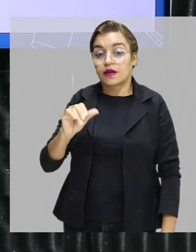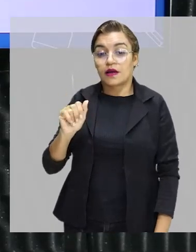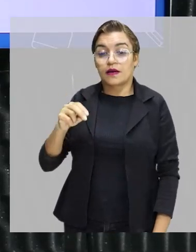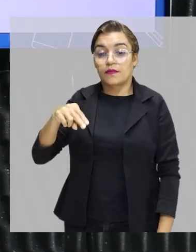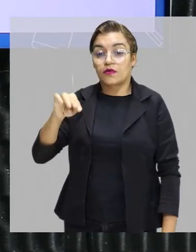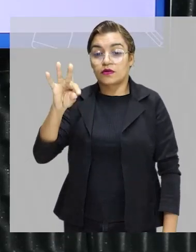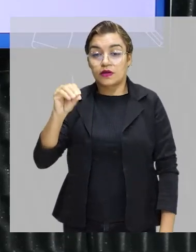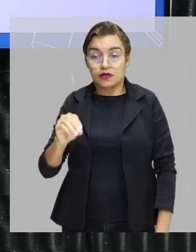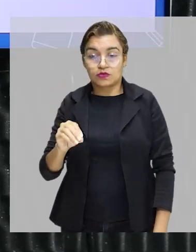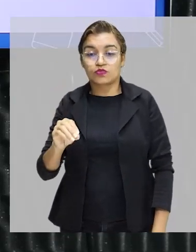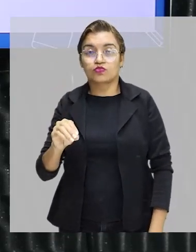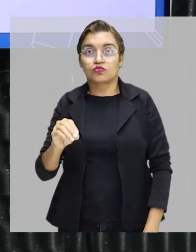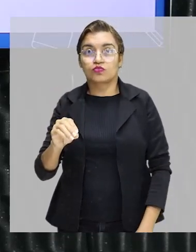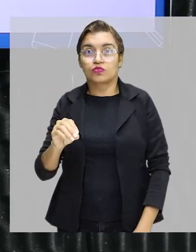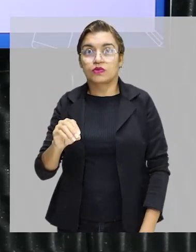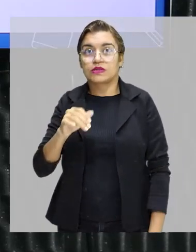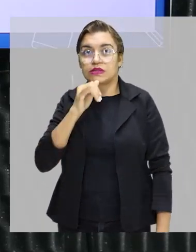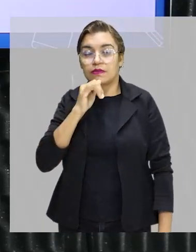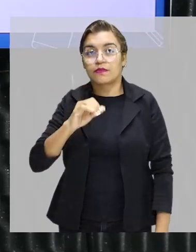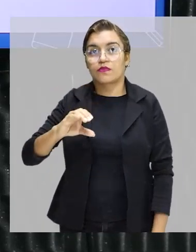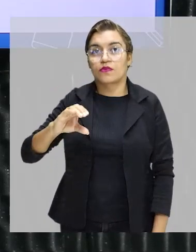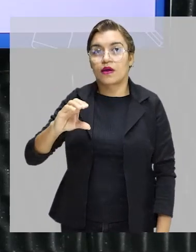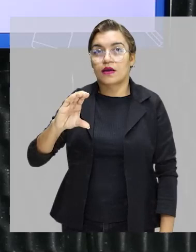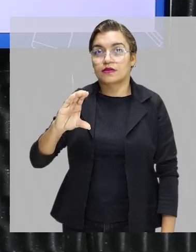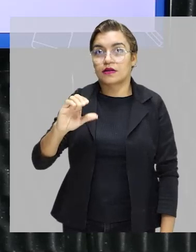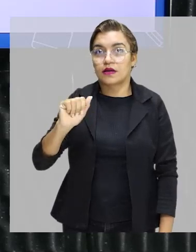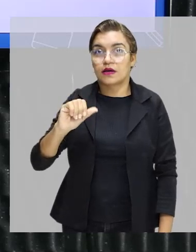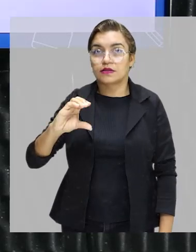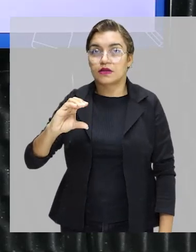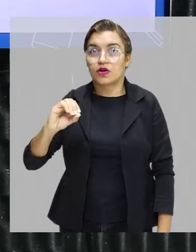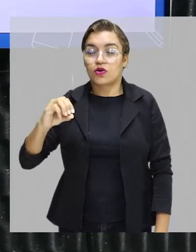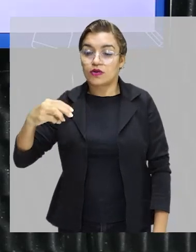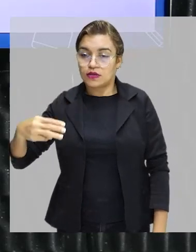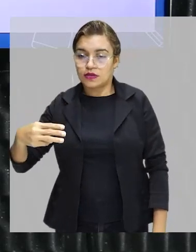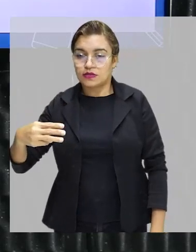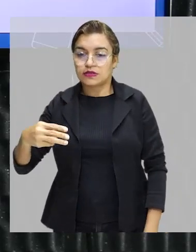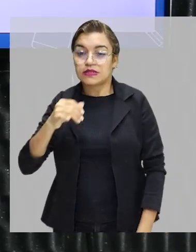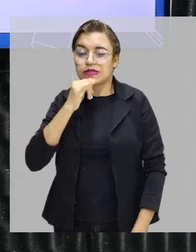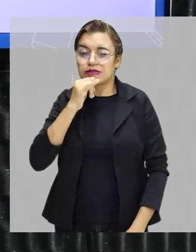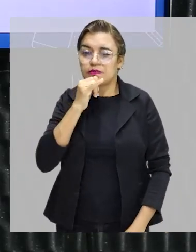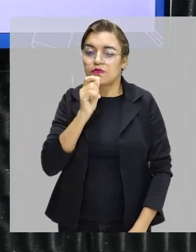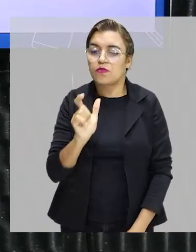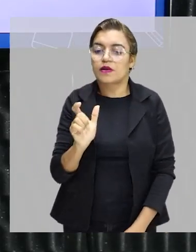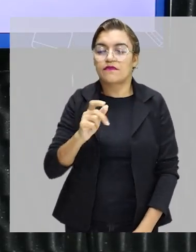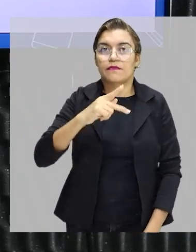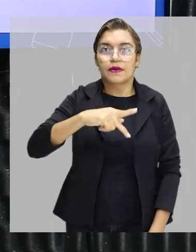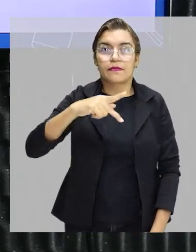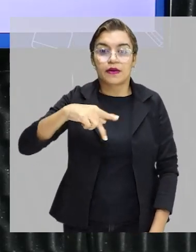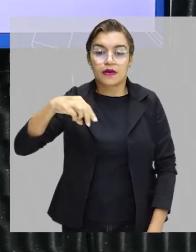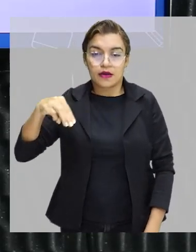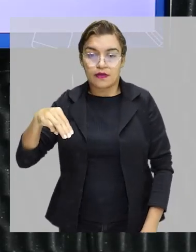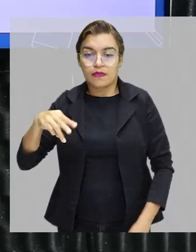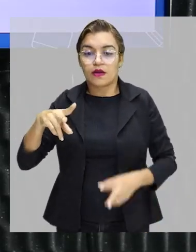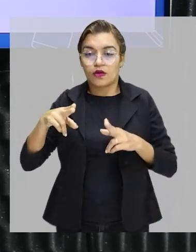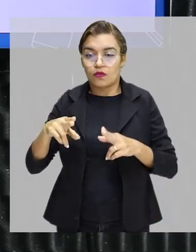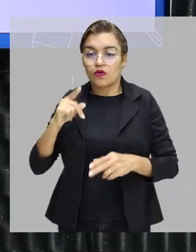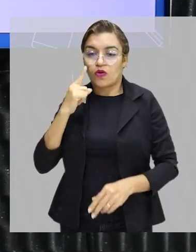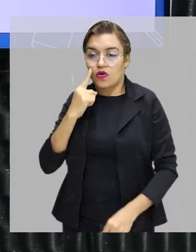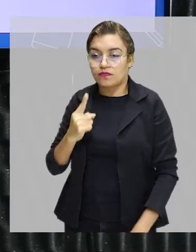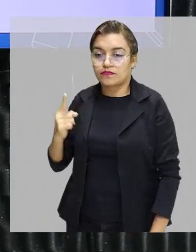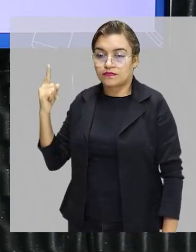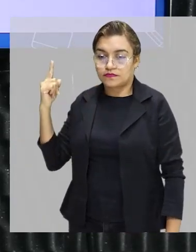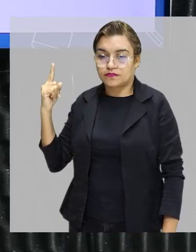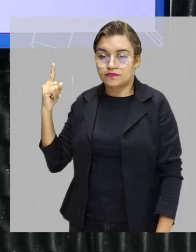Lembrando que, né, o ppm, né, essa expressão ppm, ela é igual a miligramas do